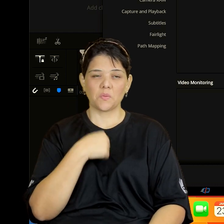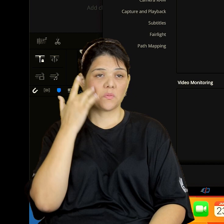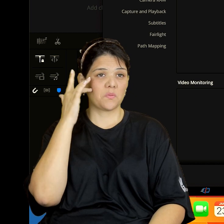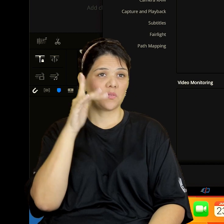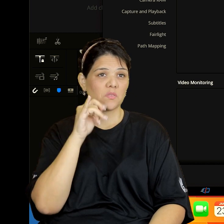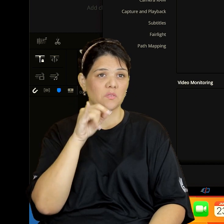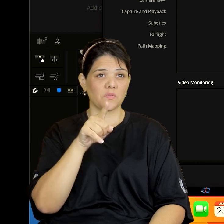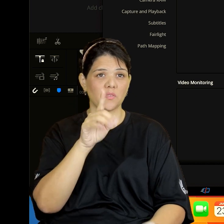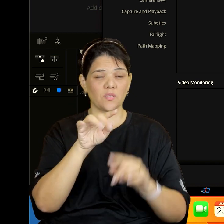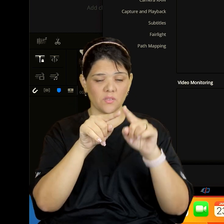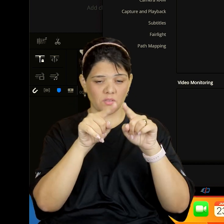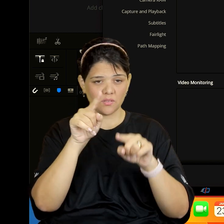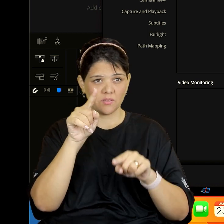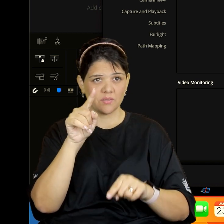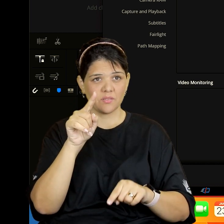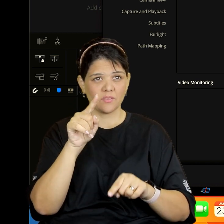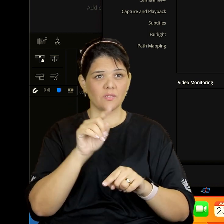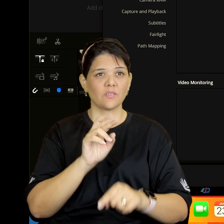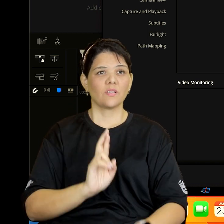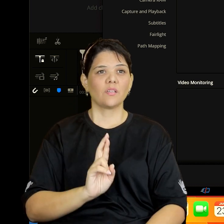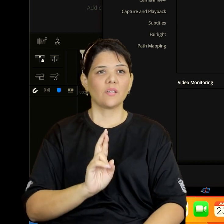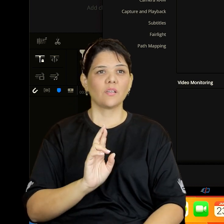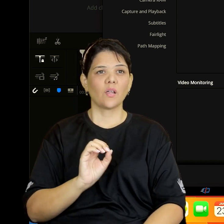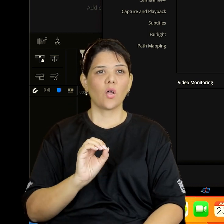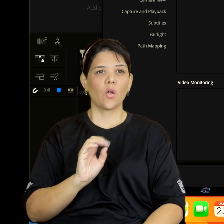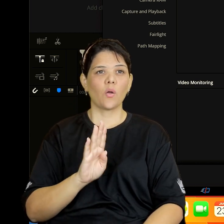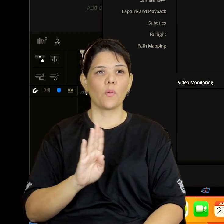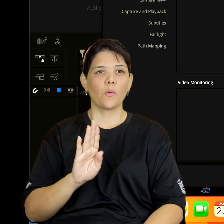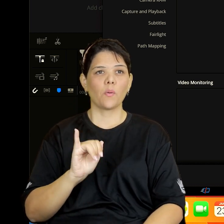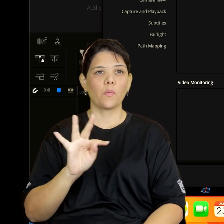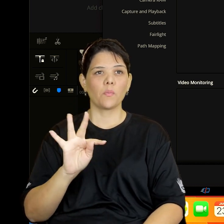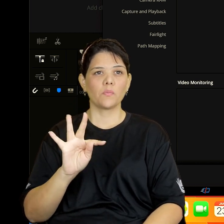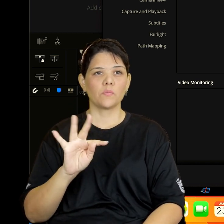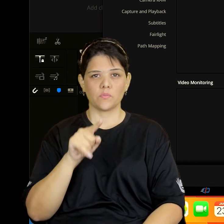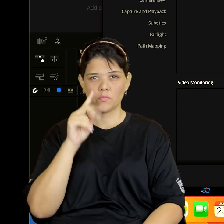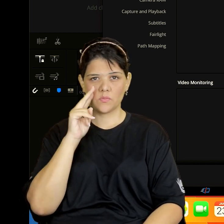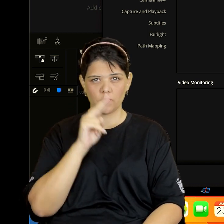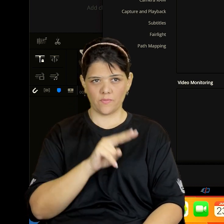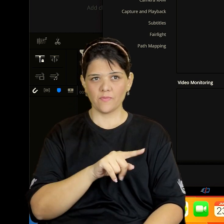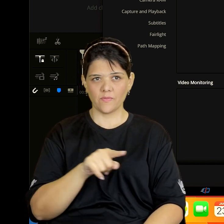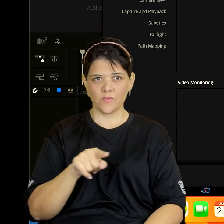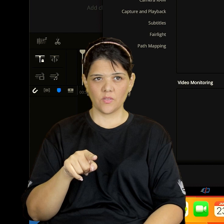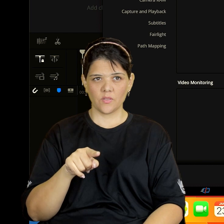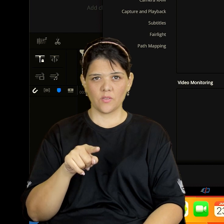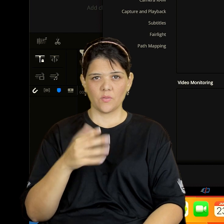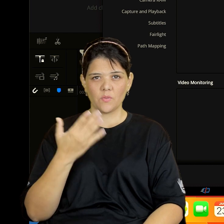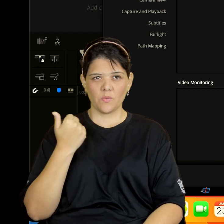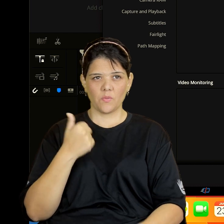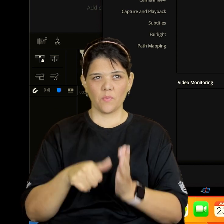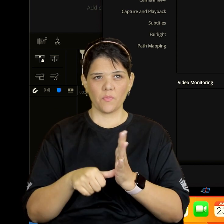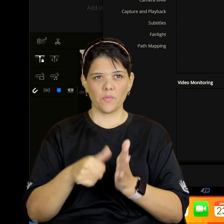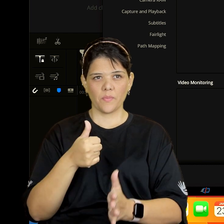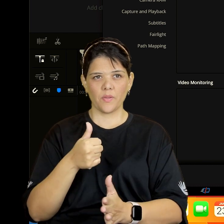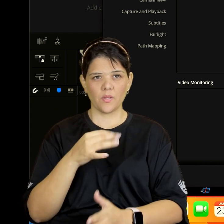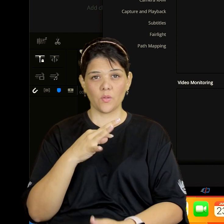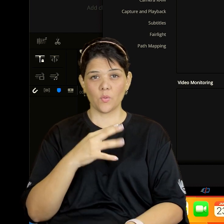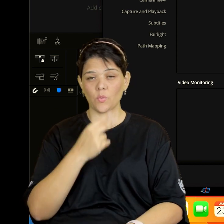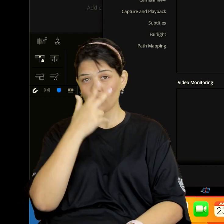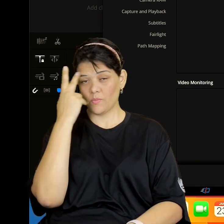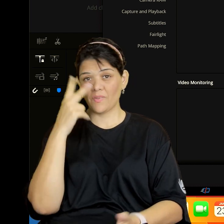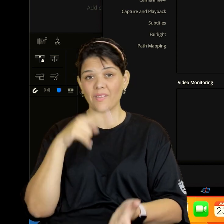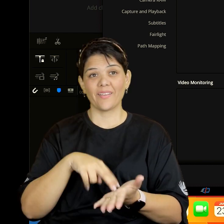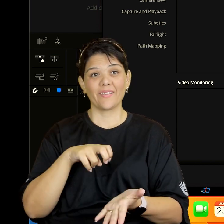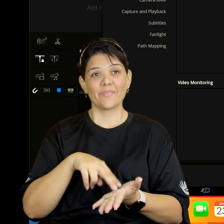vocês acompanharam quando saiu o Hobbit, o primeiro. Foi uma coisa, todo mundo estava animado pro filme porque ele ia